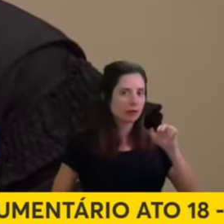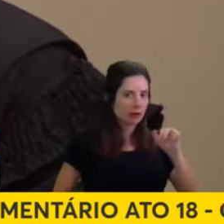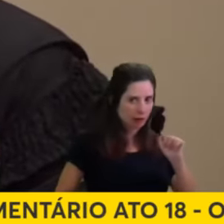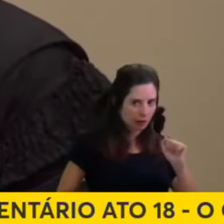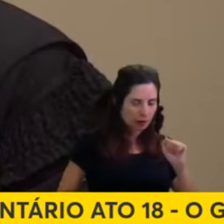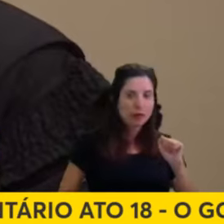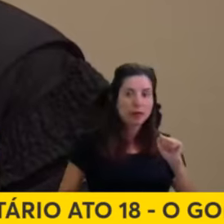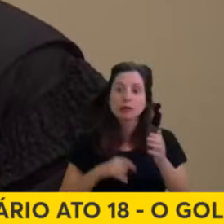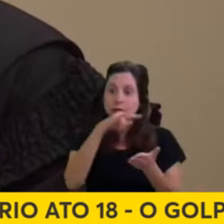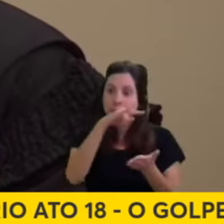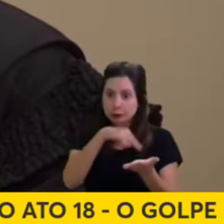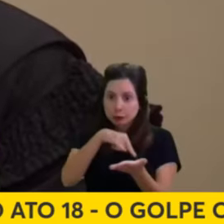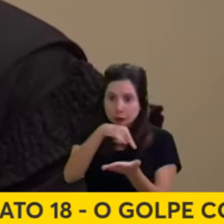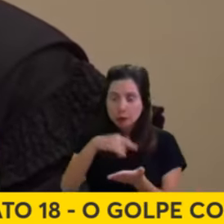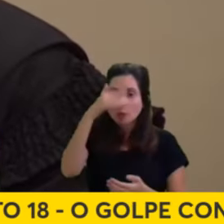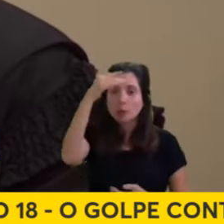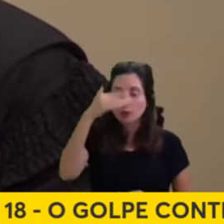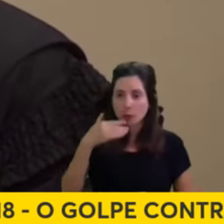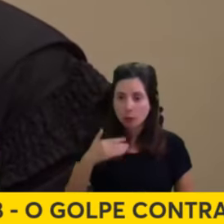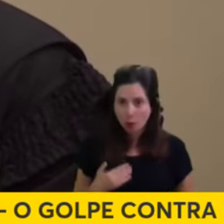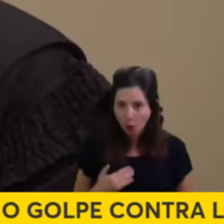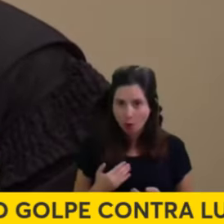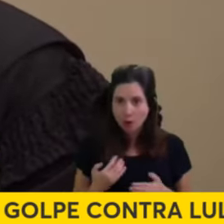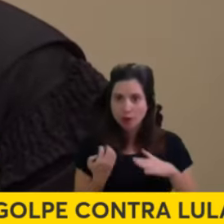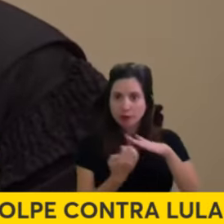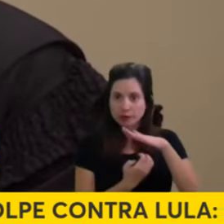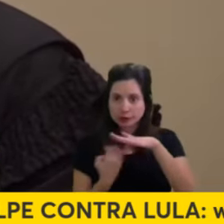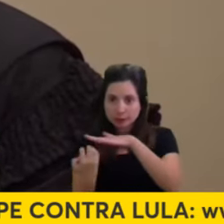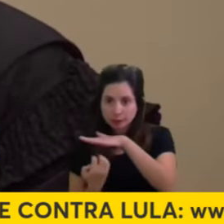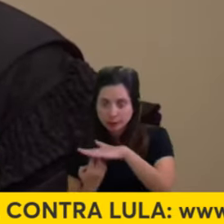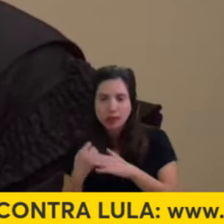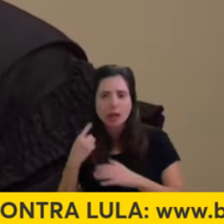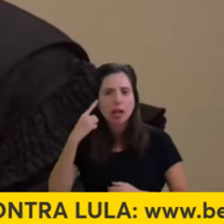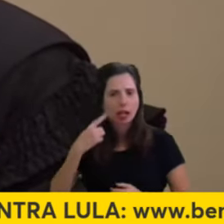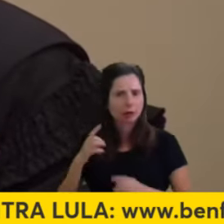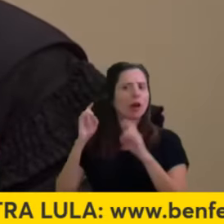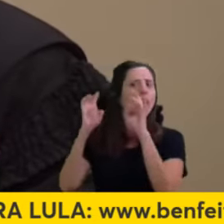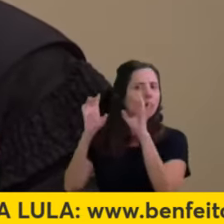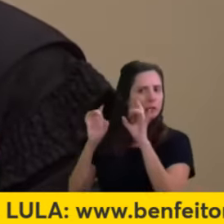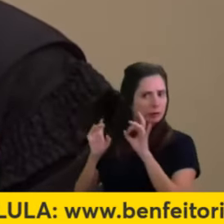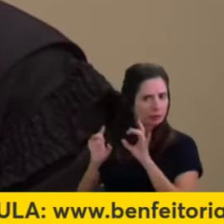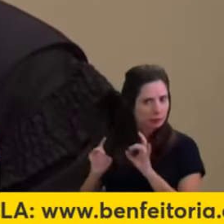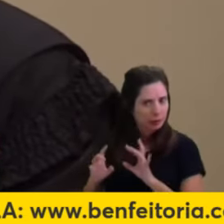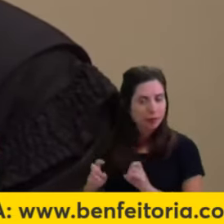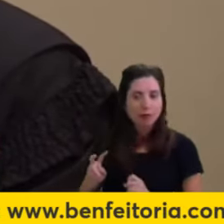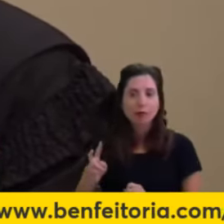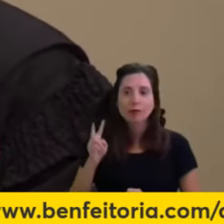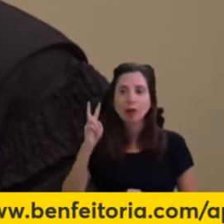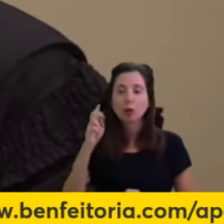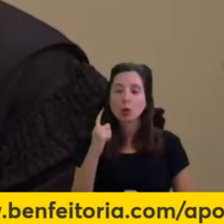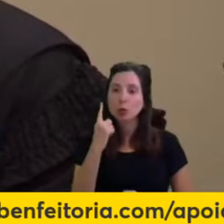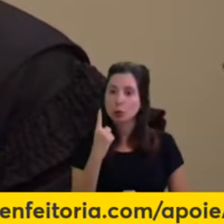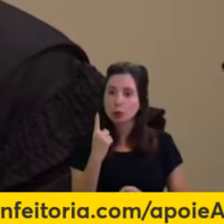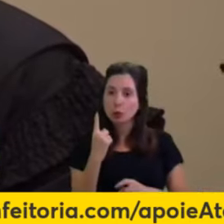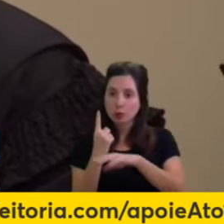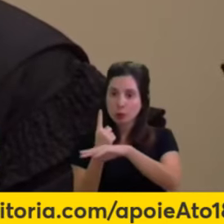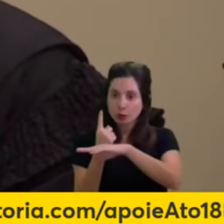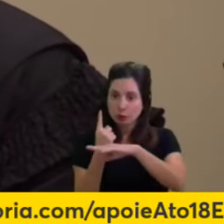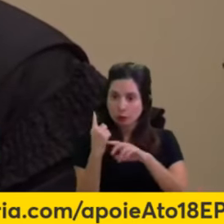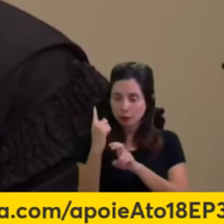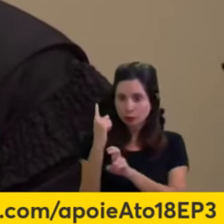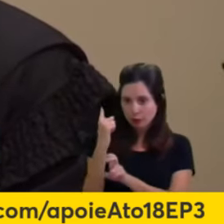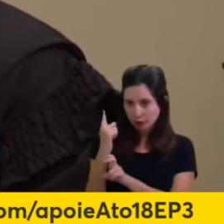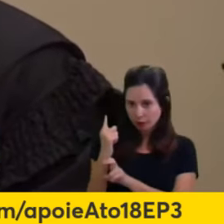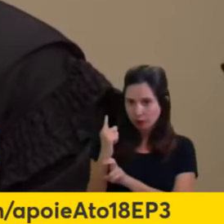comprovam que a gmia e seus filiados er integralmente atendidos por advogados especializados em valores que atinge 1/5 daqueles R 42.000